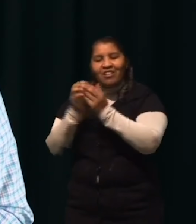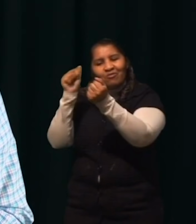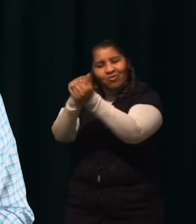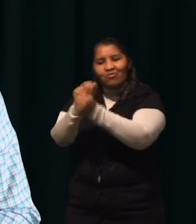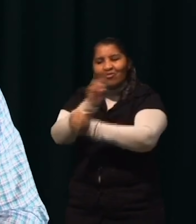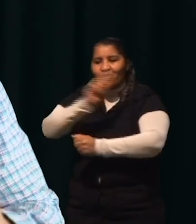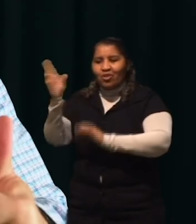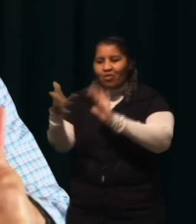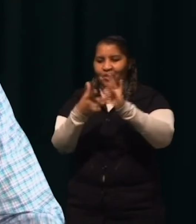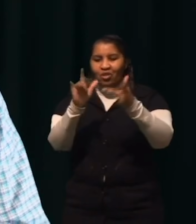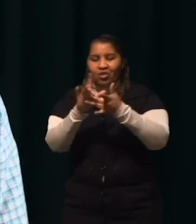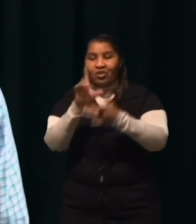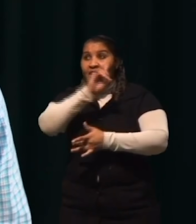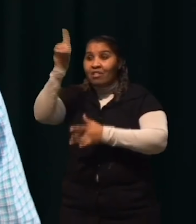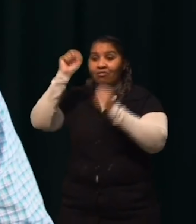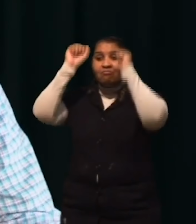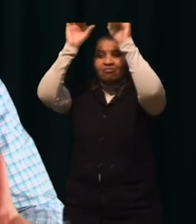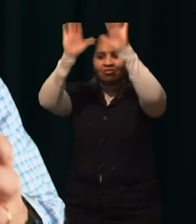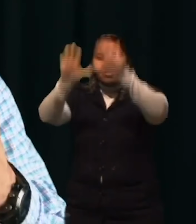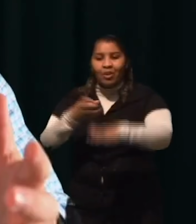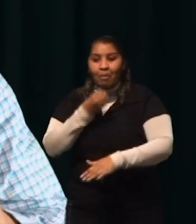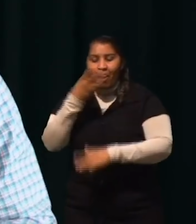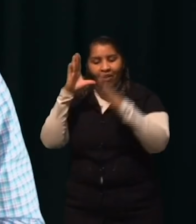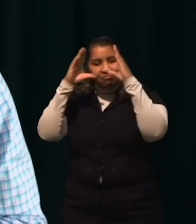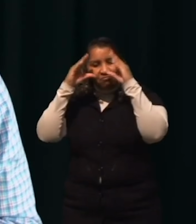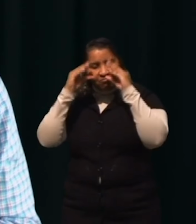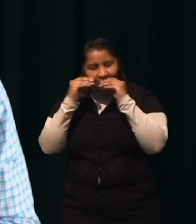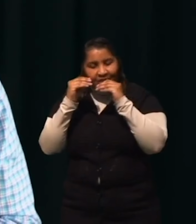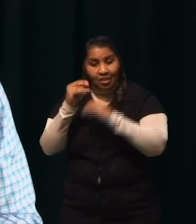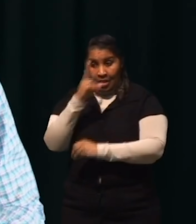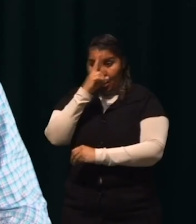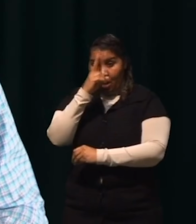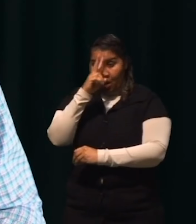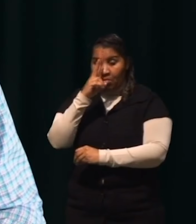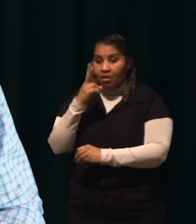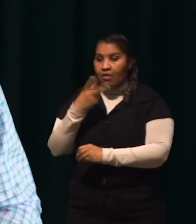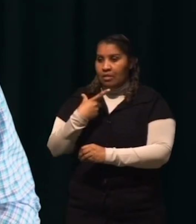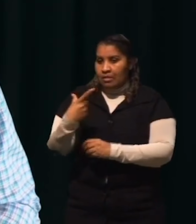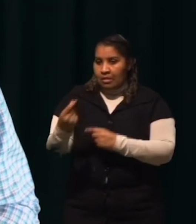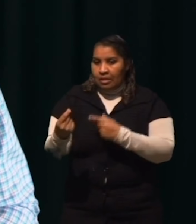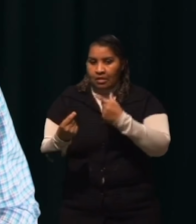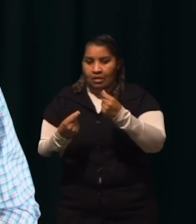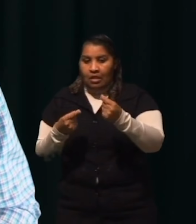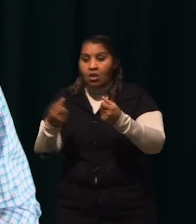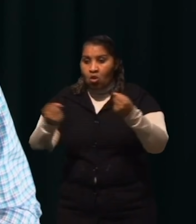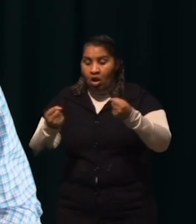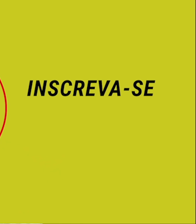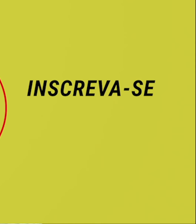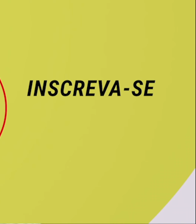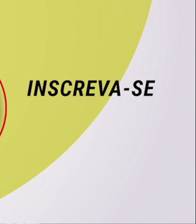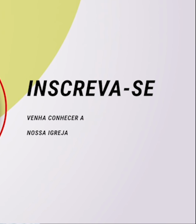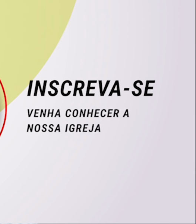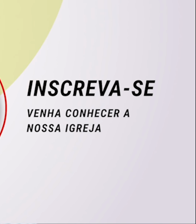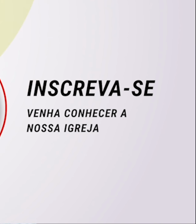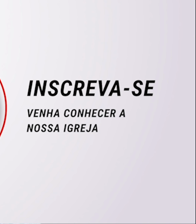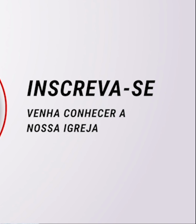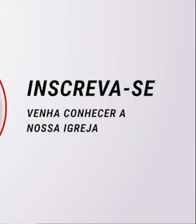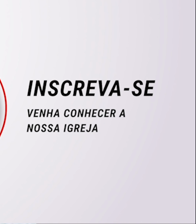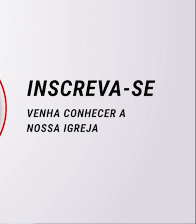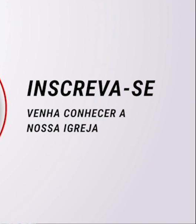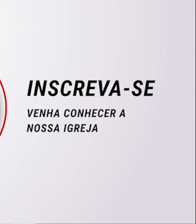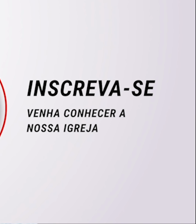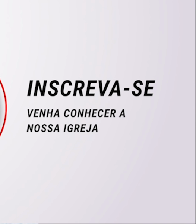o nome de Jesus. Deus te abençoe, tenha uma boa noite. Lembre-se que nós vamos sair devagar e a nossa saída